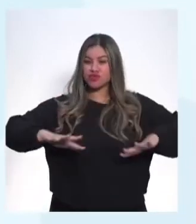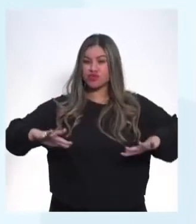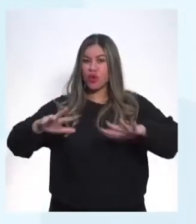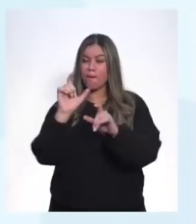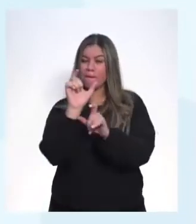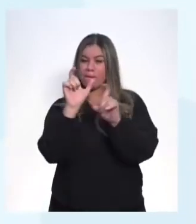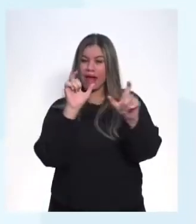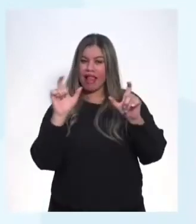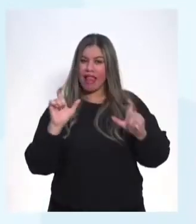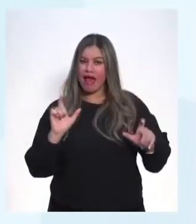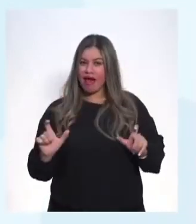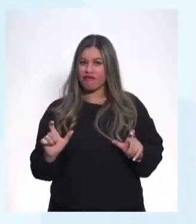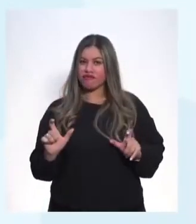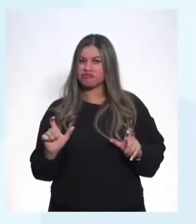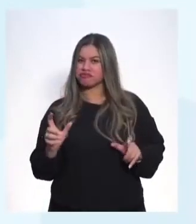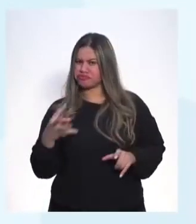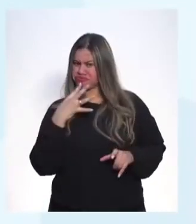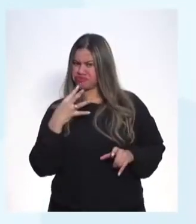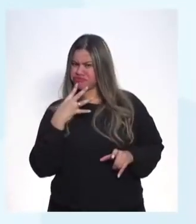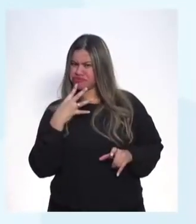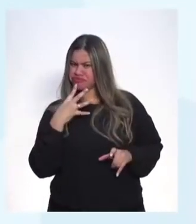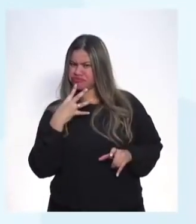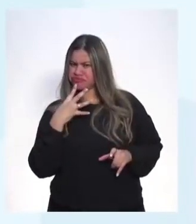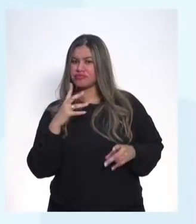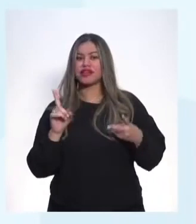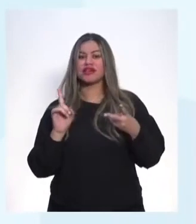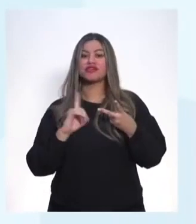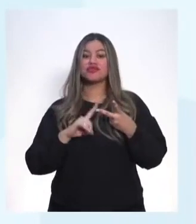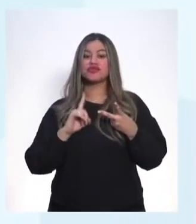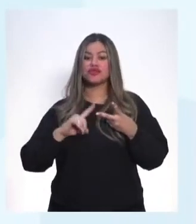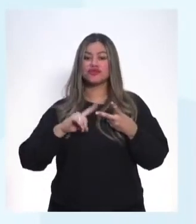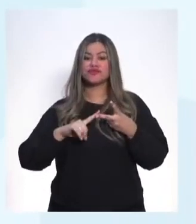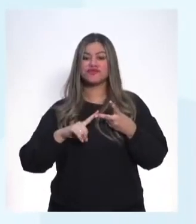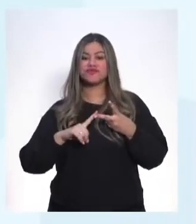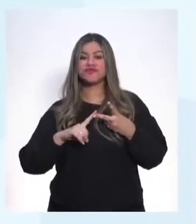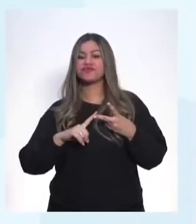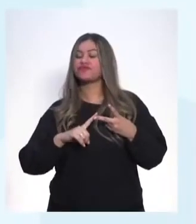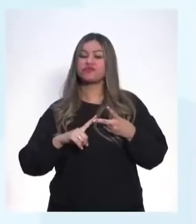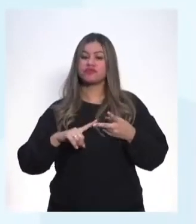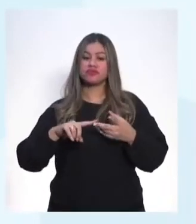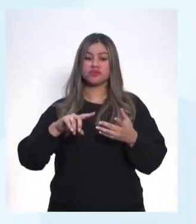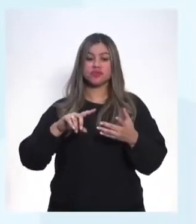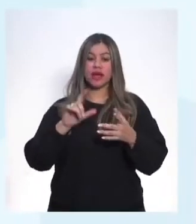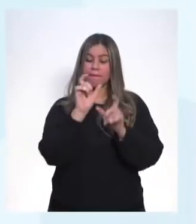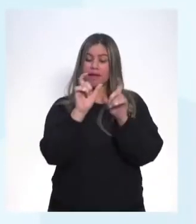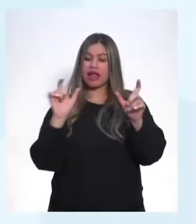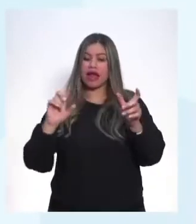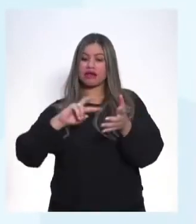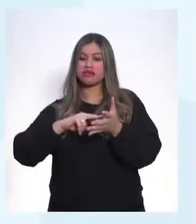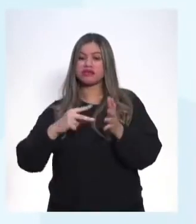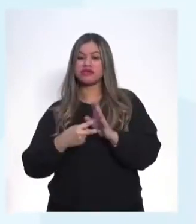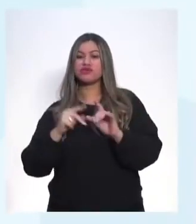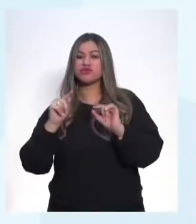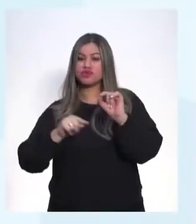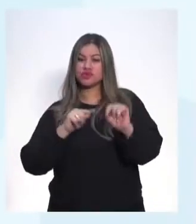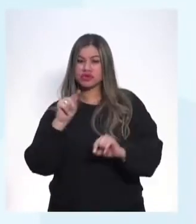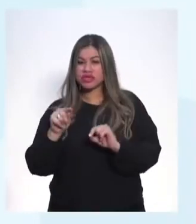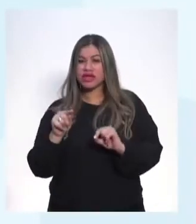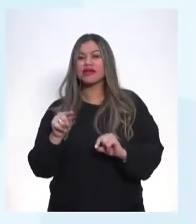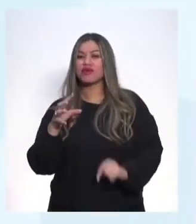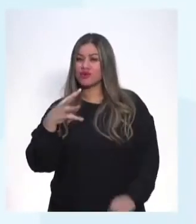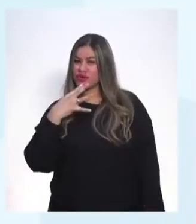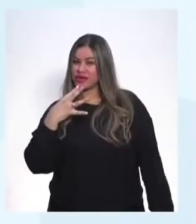essas palavras ou expressões? Dois, sabe o significado de todas elas? Vamos fazer primeiro a um e a dois